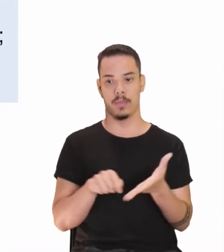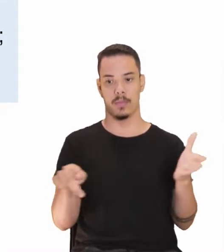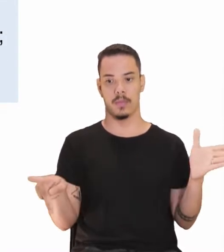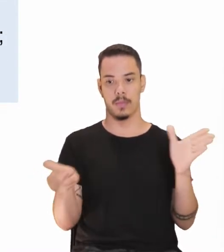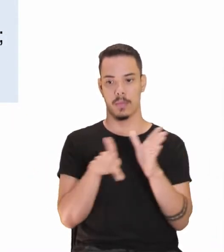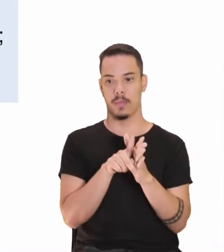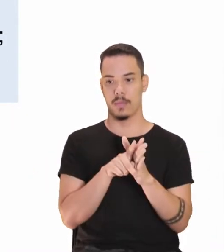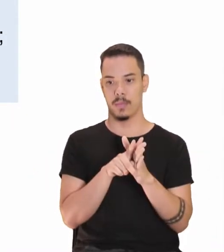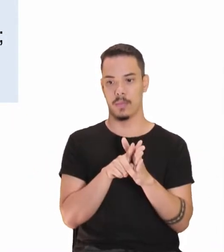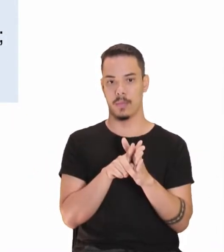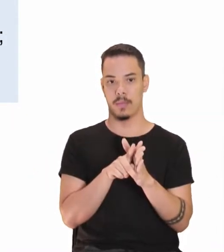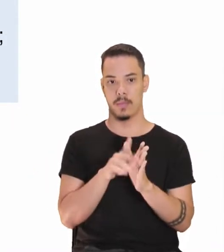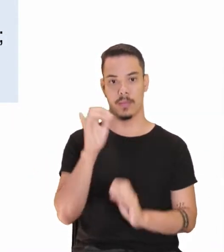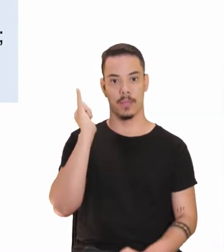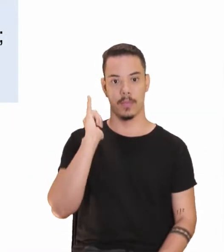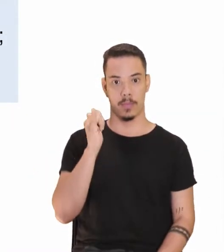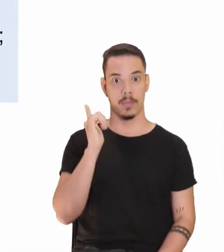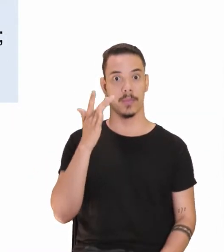ser encenado,